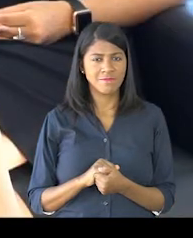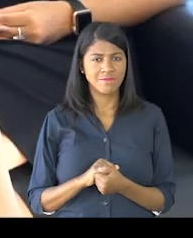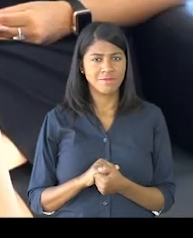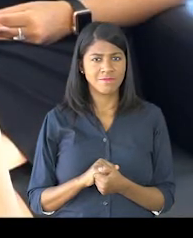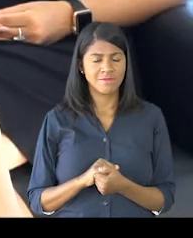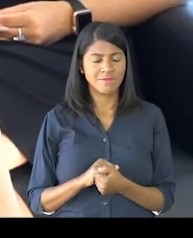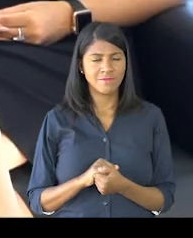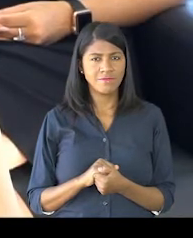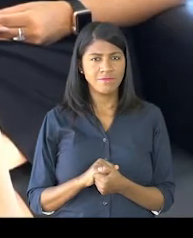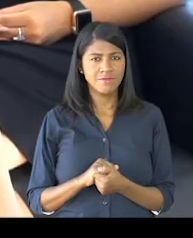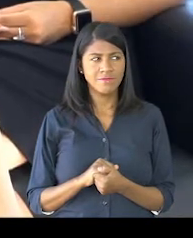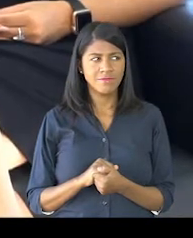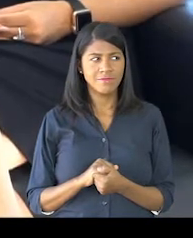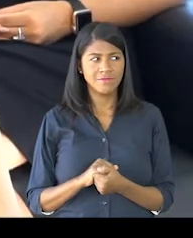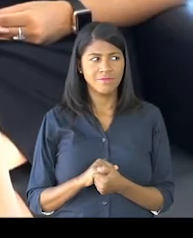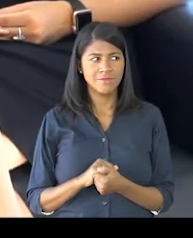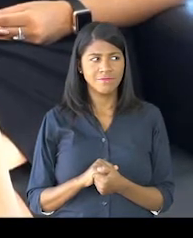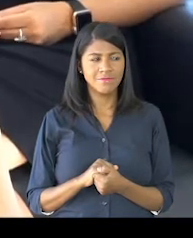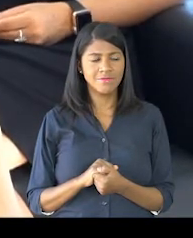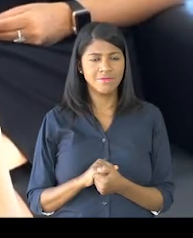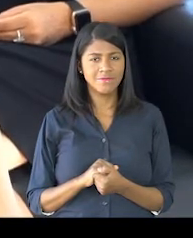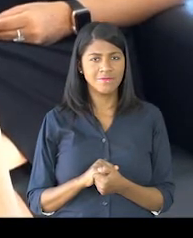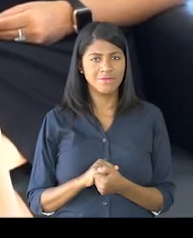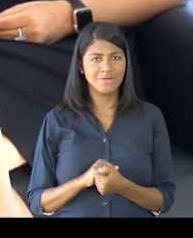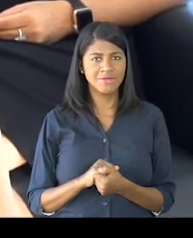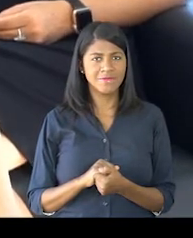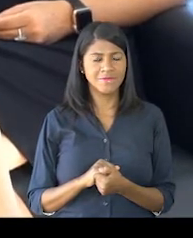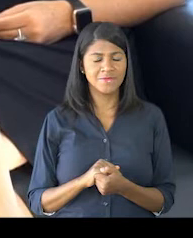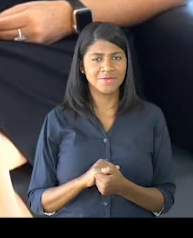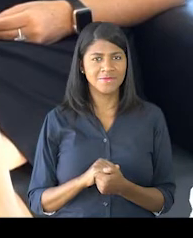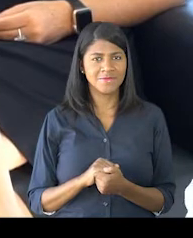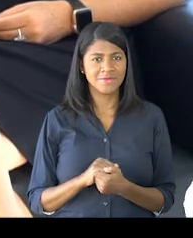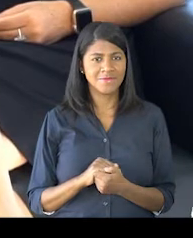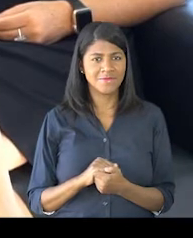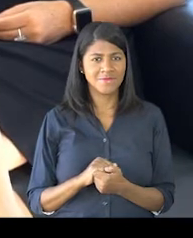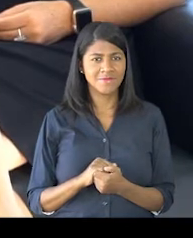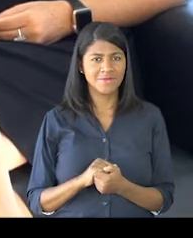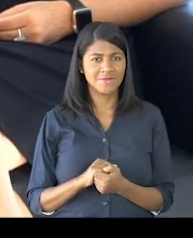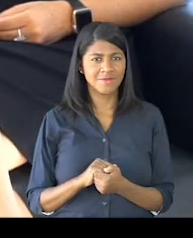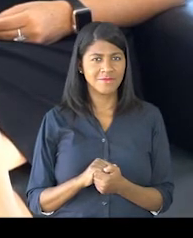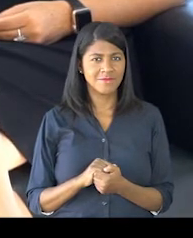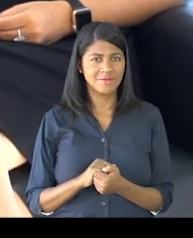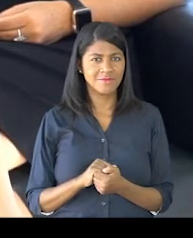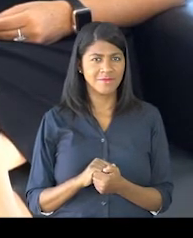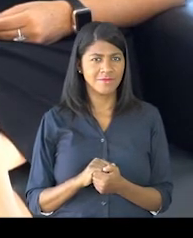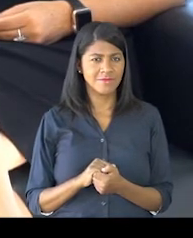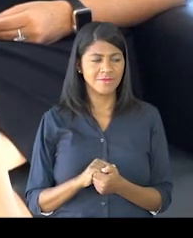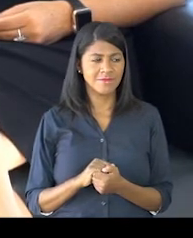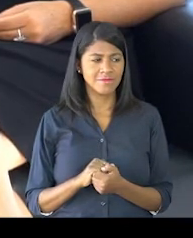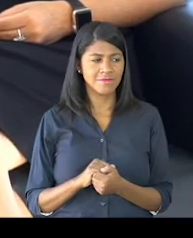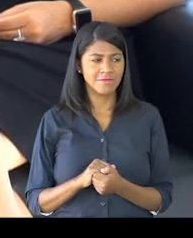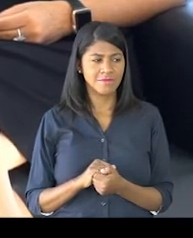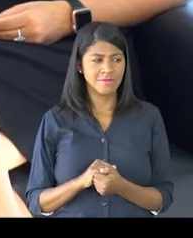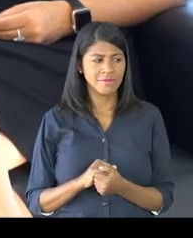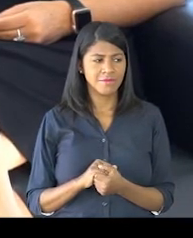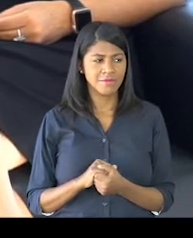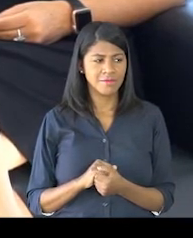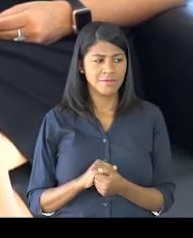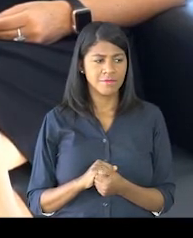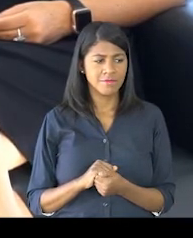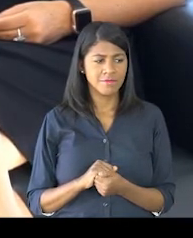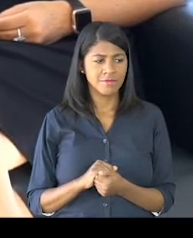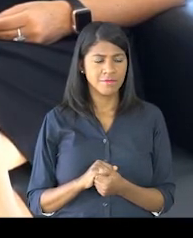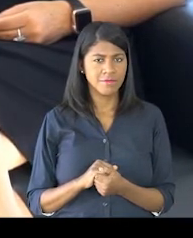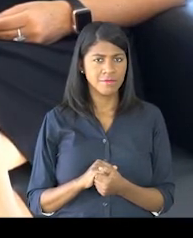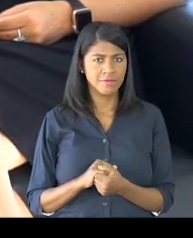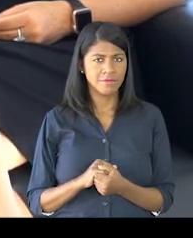toa. Para você trabalhar com tantas vertentes e com uma situação tão sensível, há de